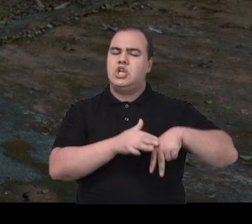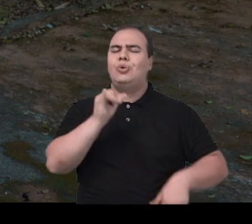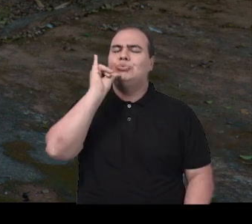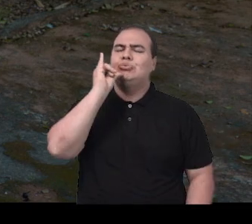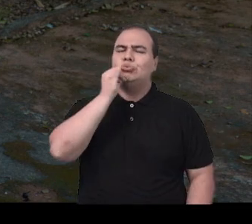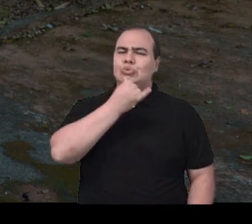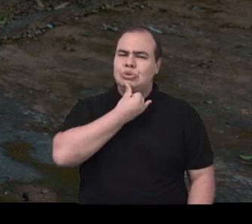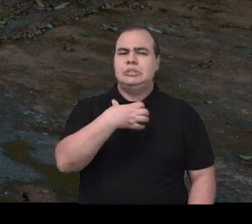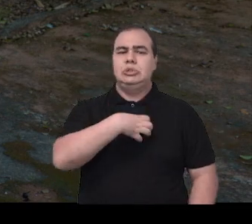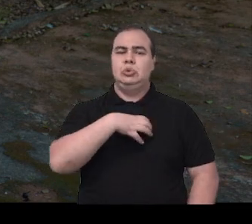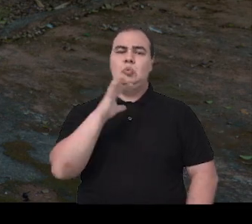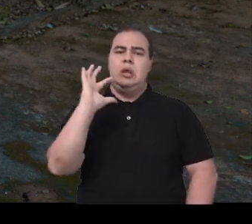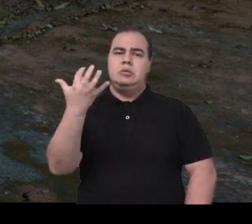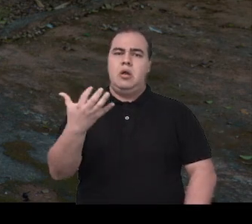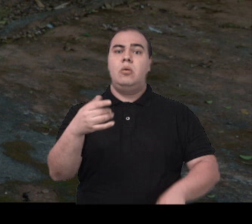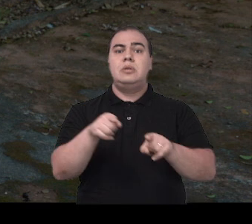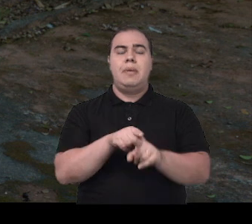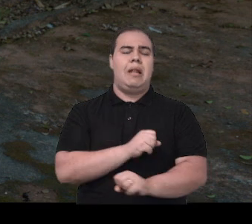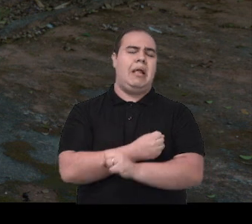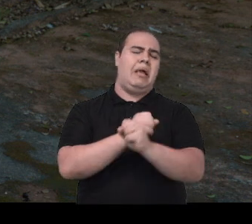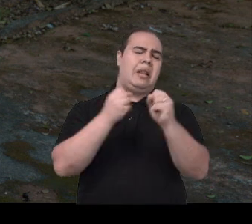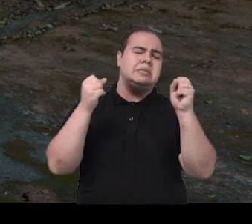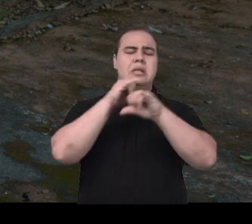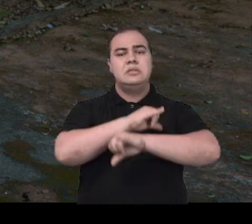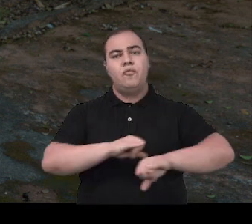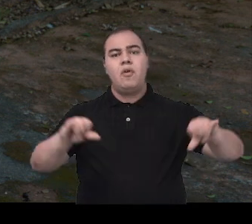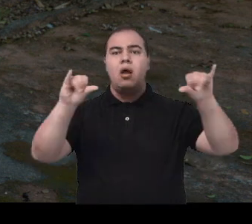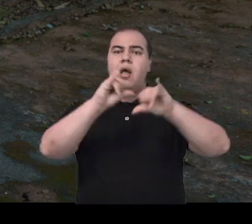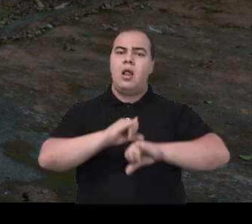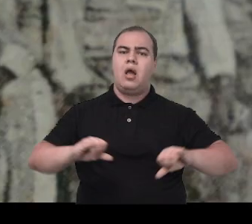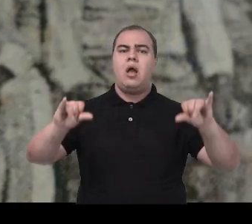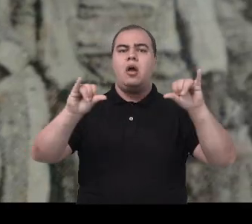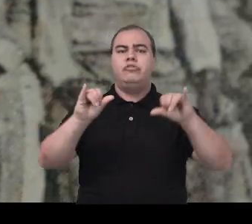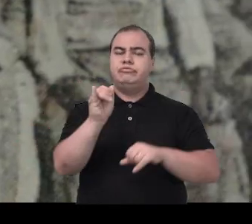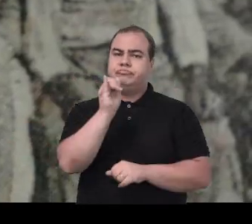é muito triste a situação. E às vezes durante a crise eles falavam de